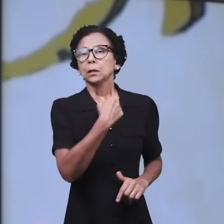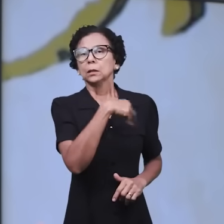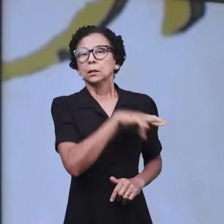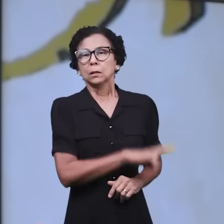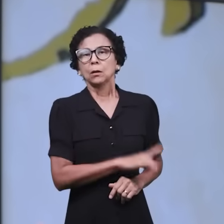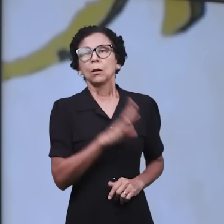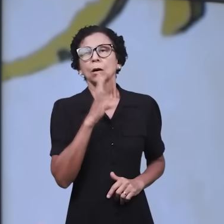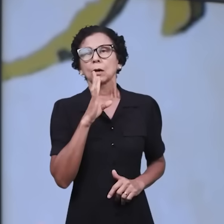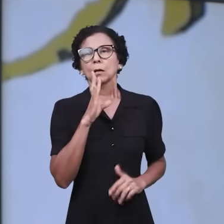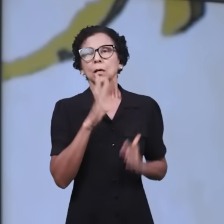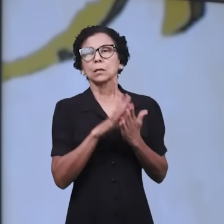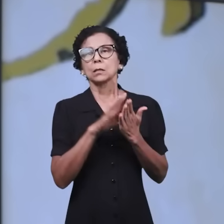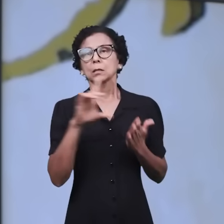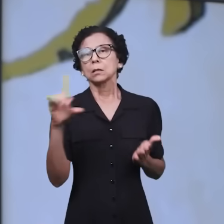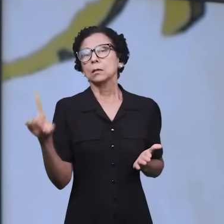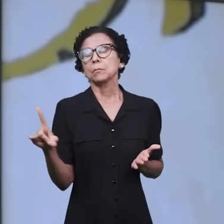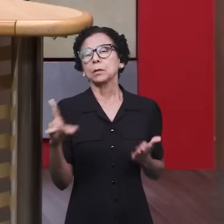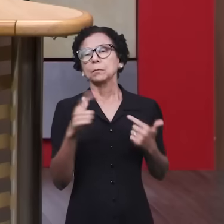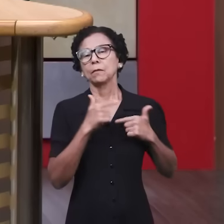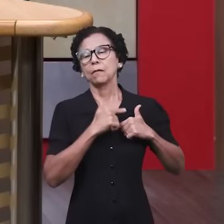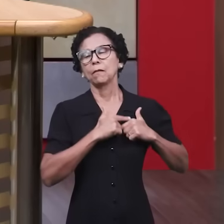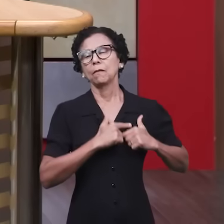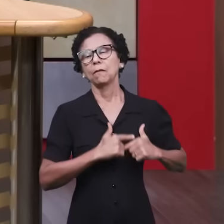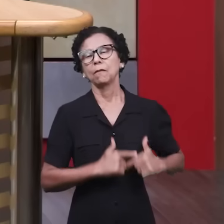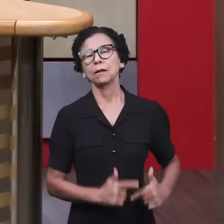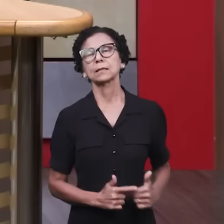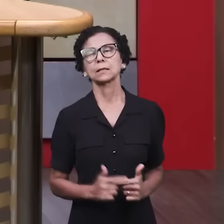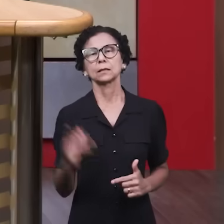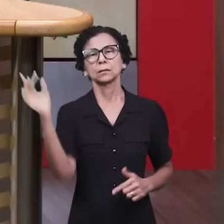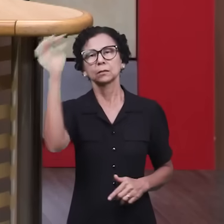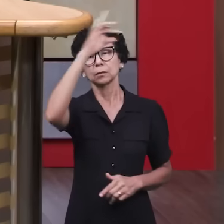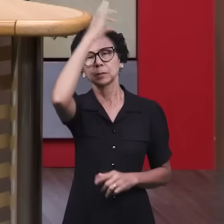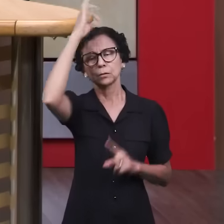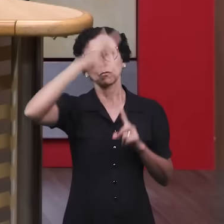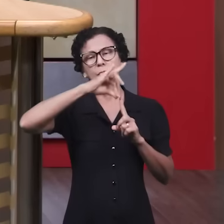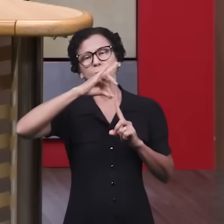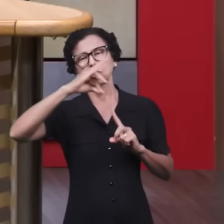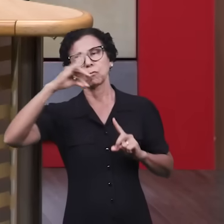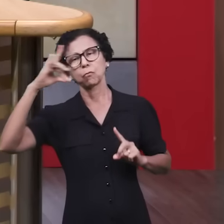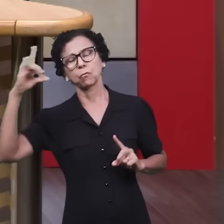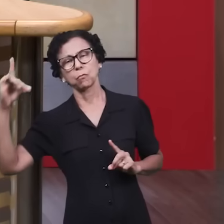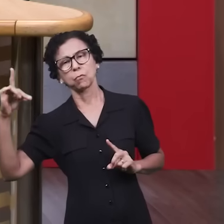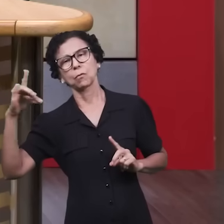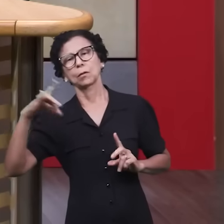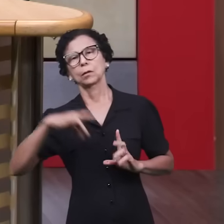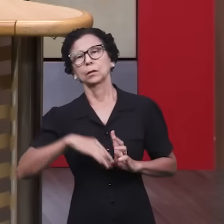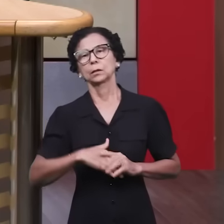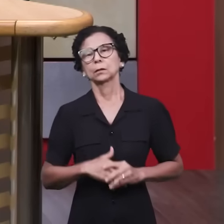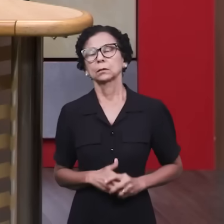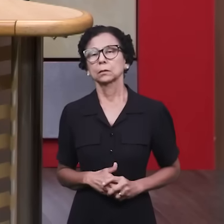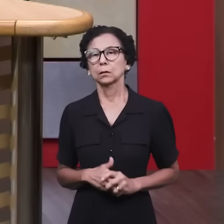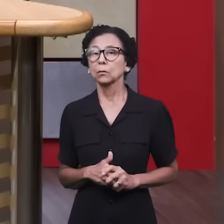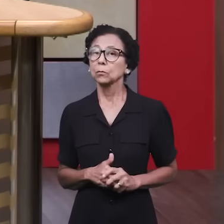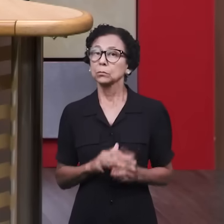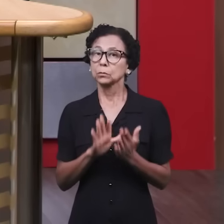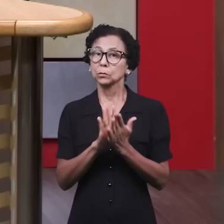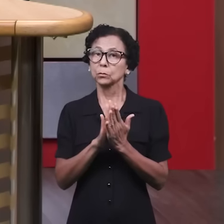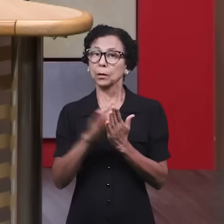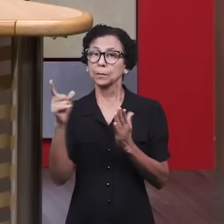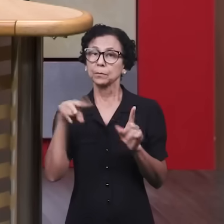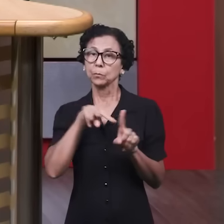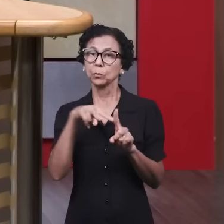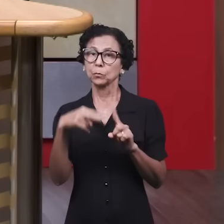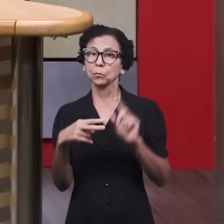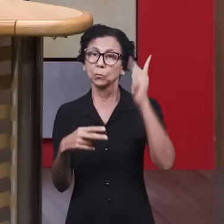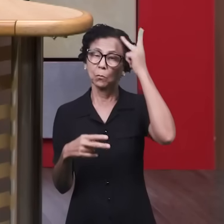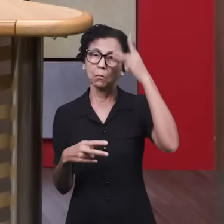letra, porque o Espírito não está operando. É quando a palavra é secularizada, então ela traz isso para o século dele, o século nosso, ou